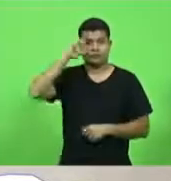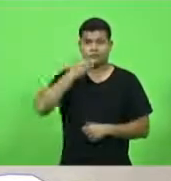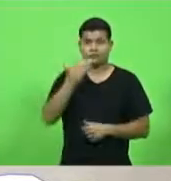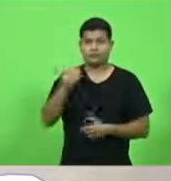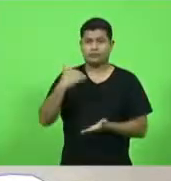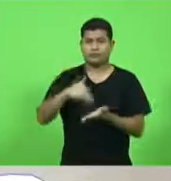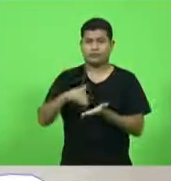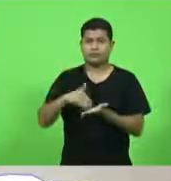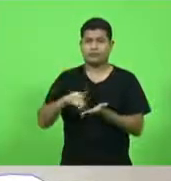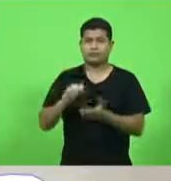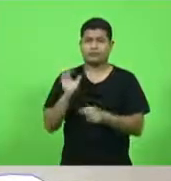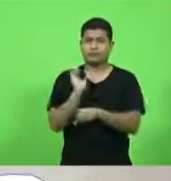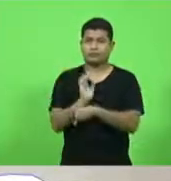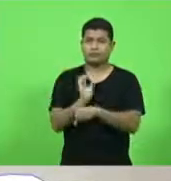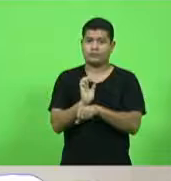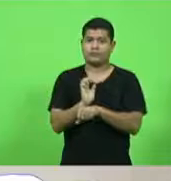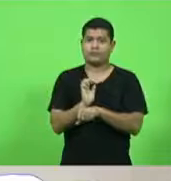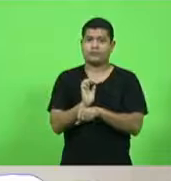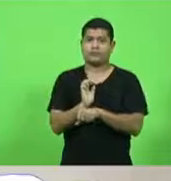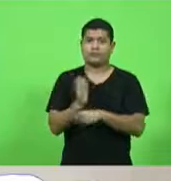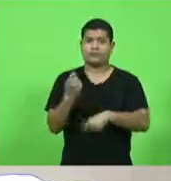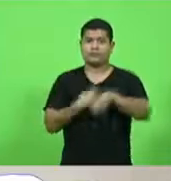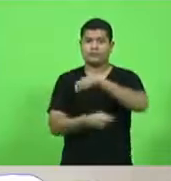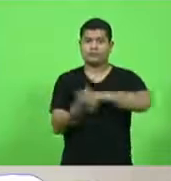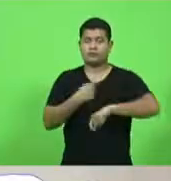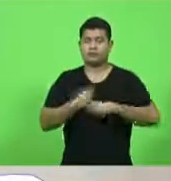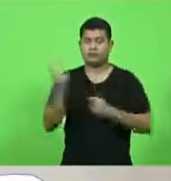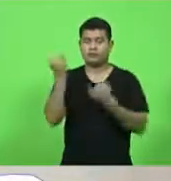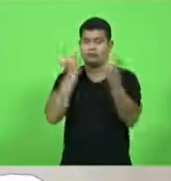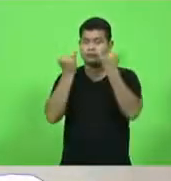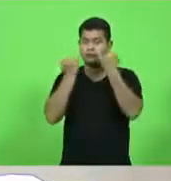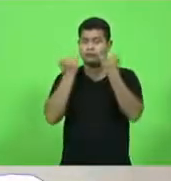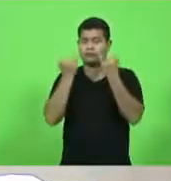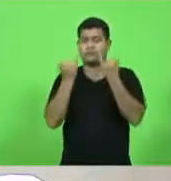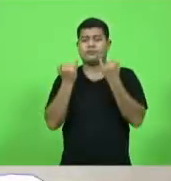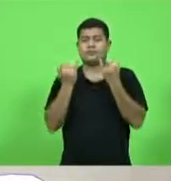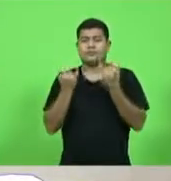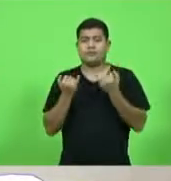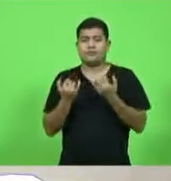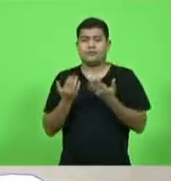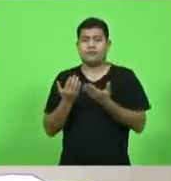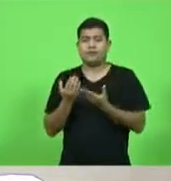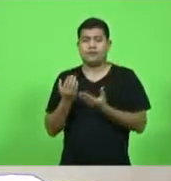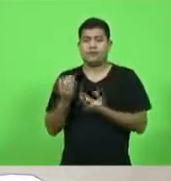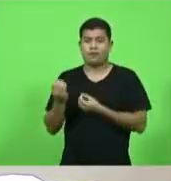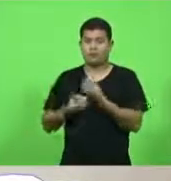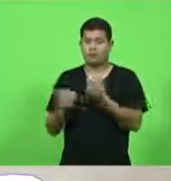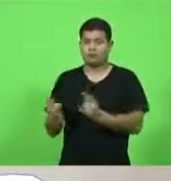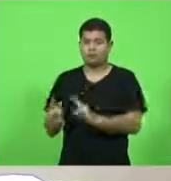ao secretário de Estado da Administração informações acerca dos imóveis